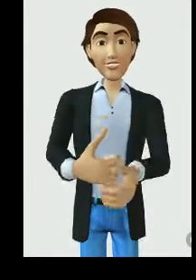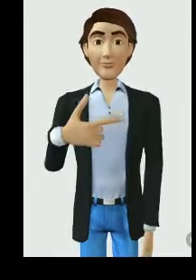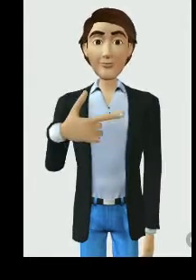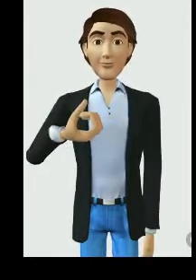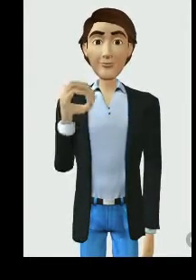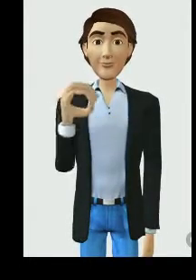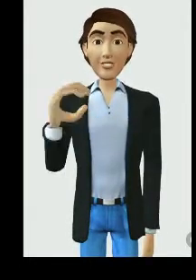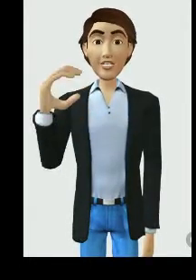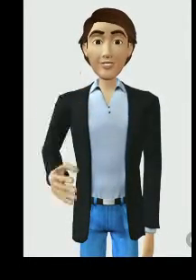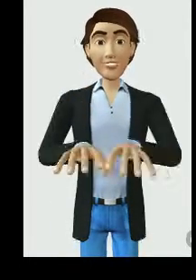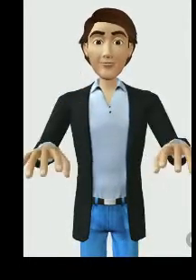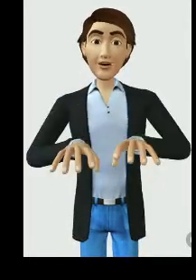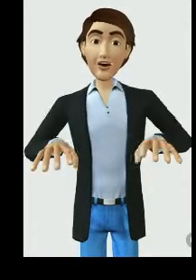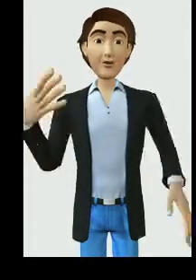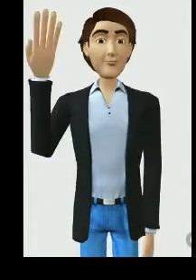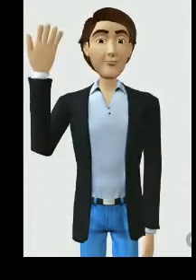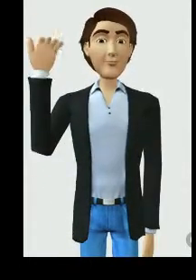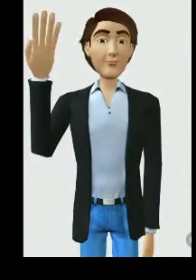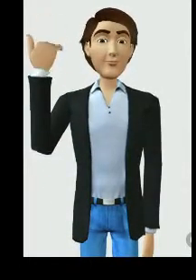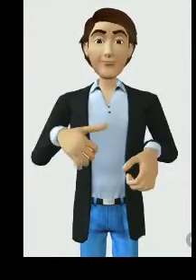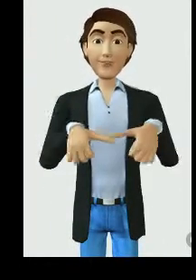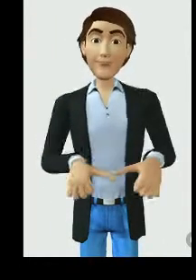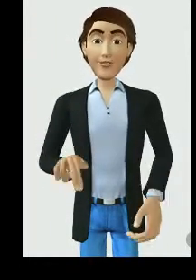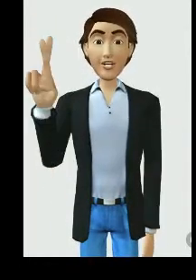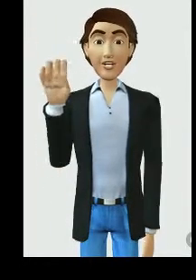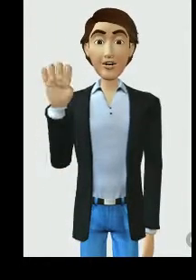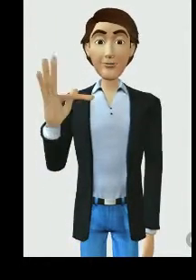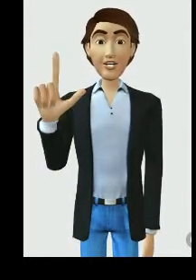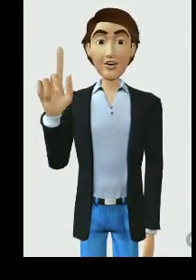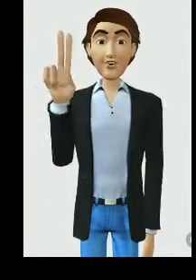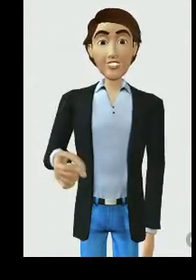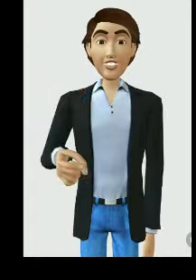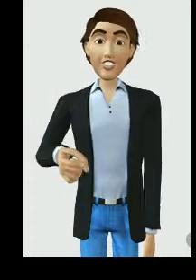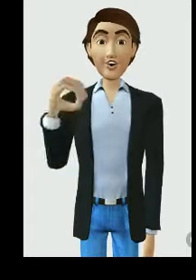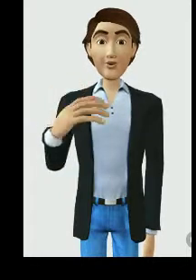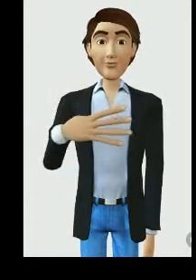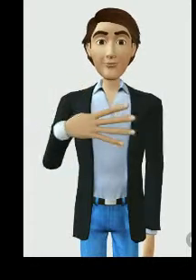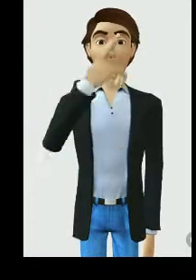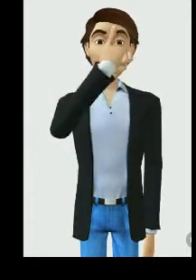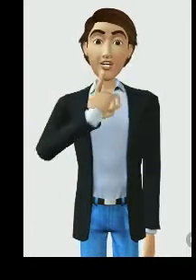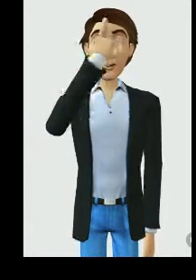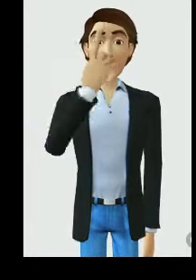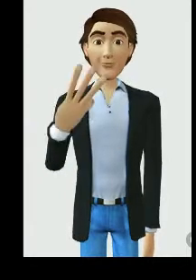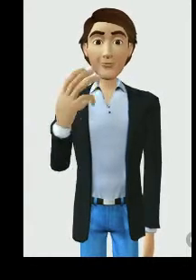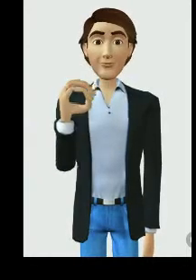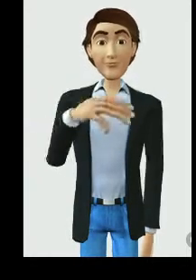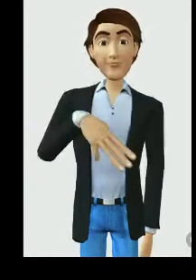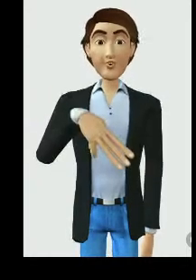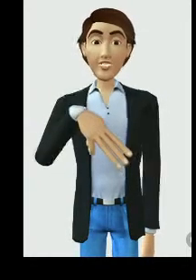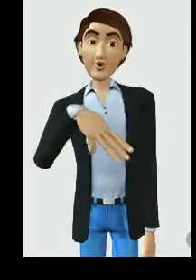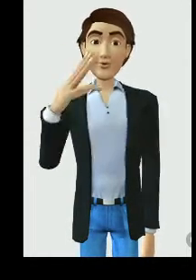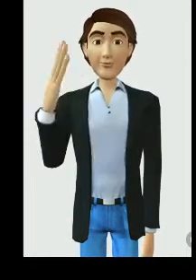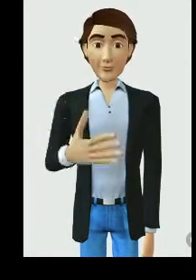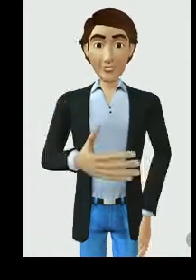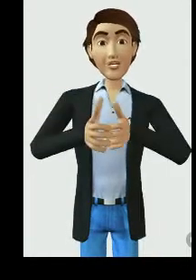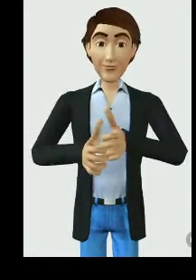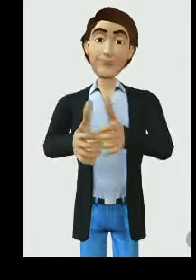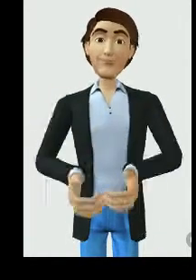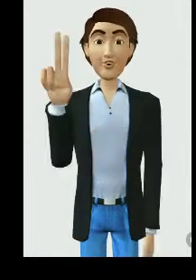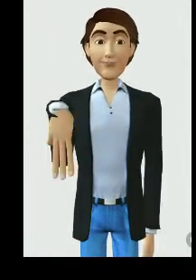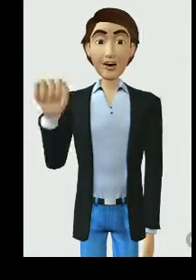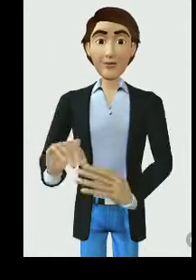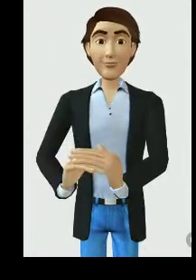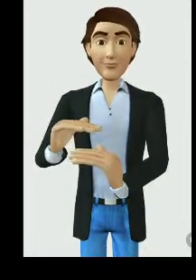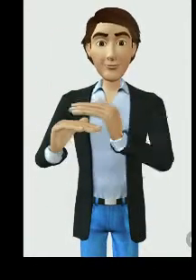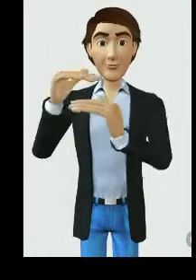O sistema ficou em refluxo por 4 horas e 30 minutos seguidos. Uma das vantagens da extração do Soxhlet é